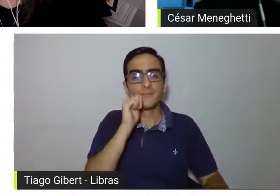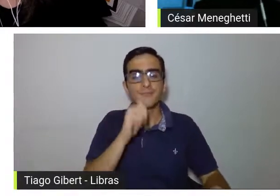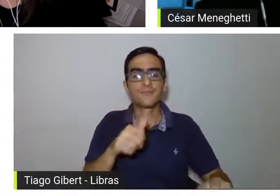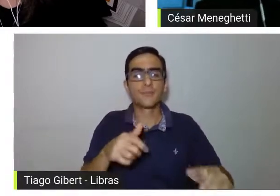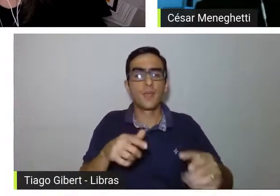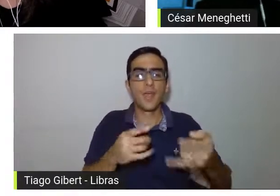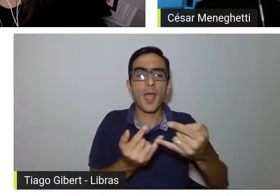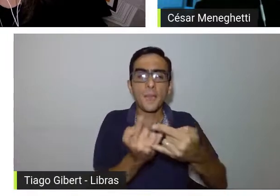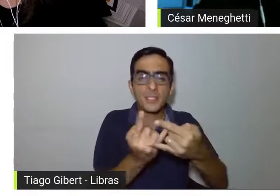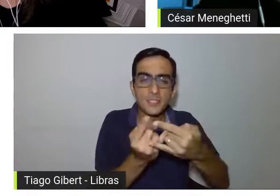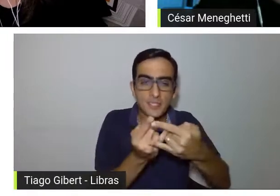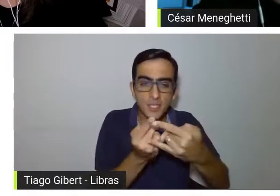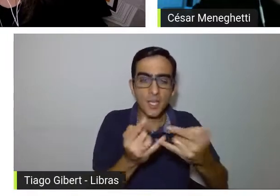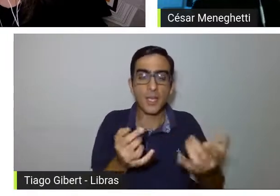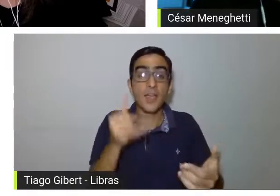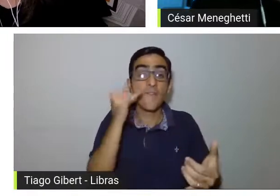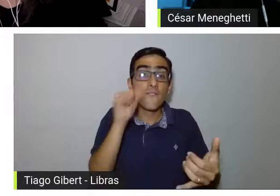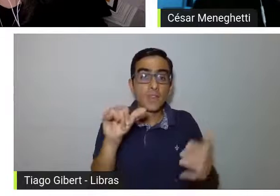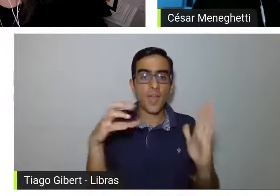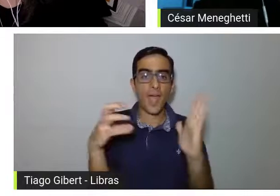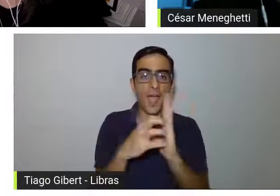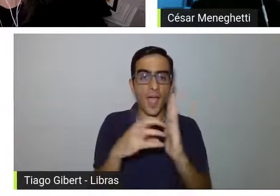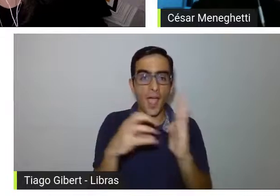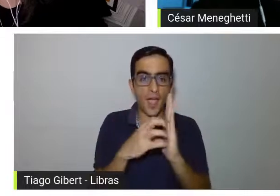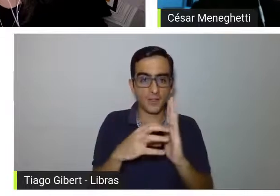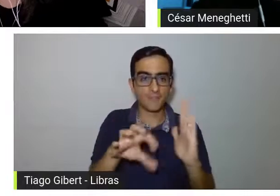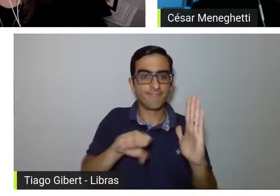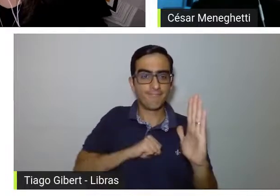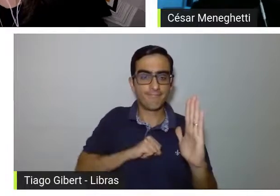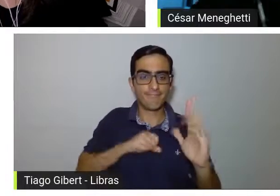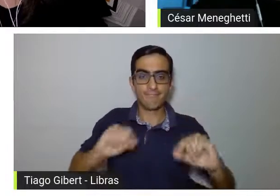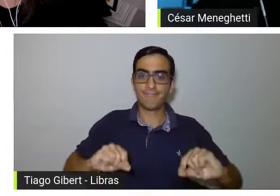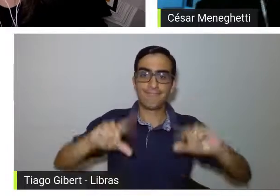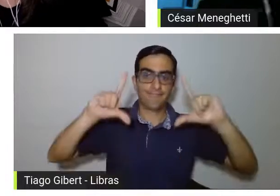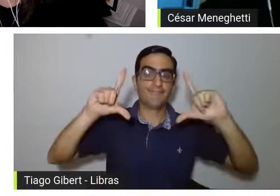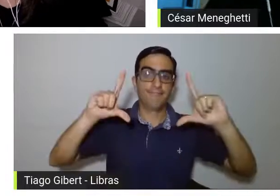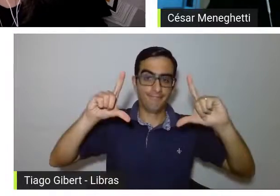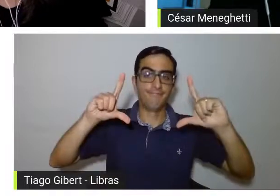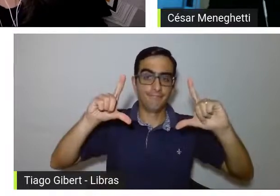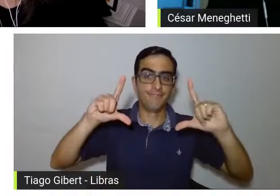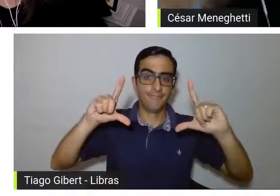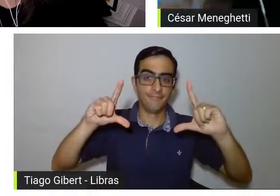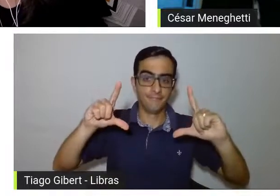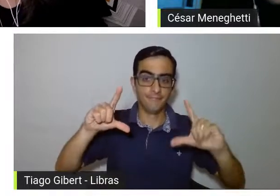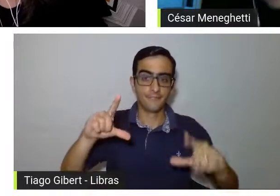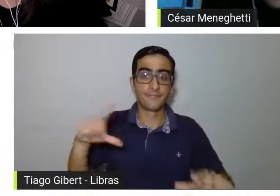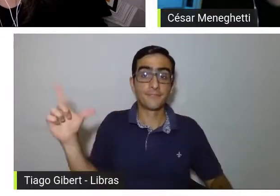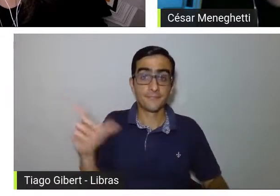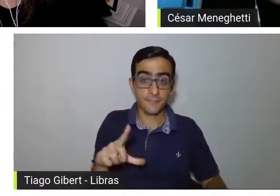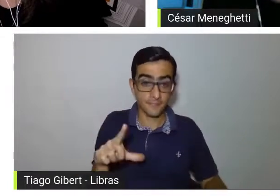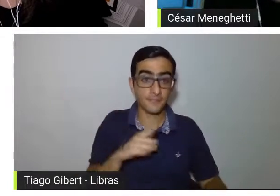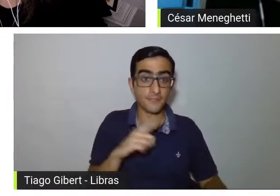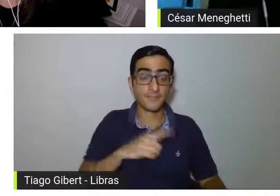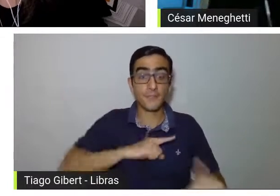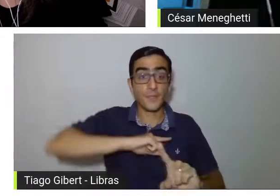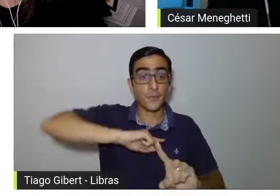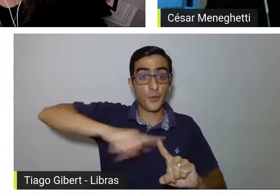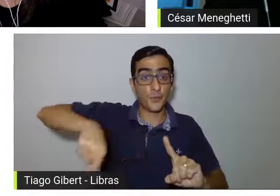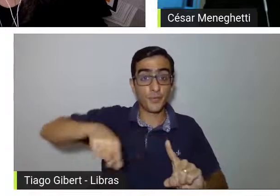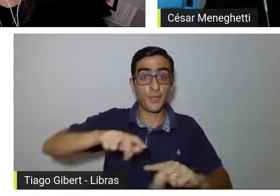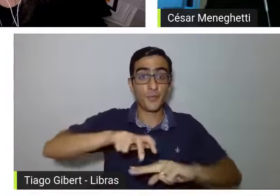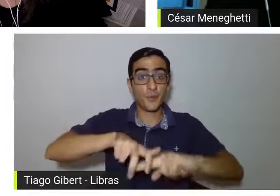cuidado, porque ali o índice de AIDS naquela época era muito alto, sendo que é meio proibido pela religião.